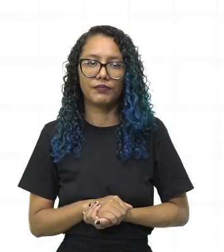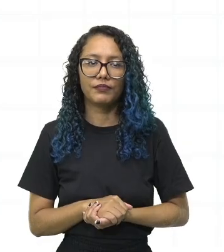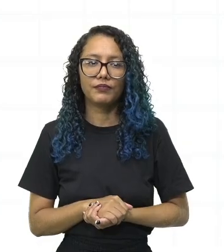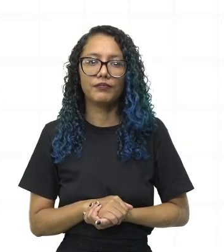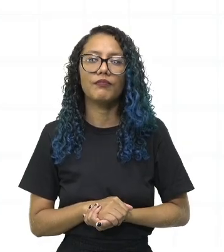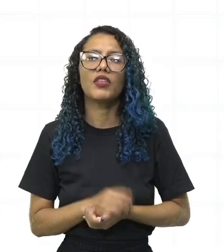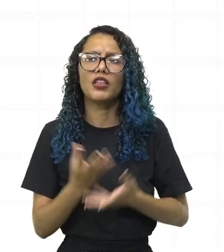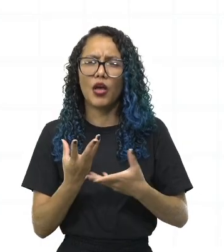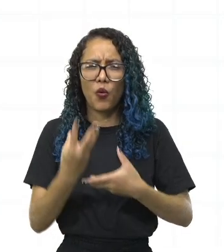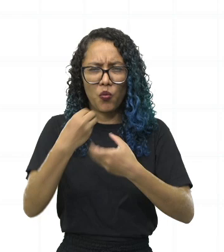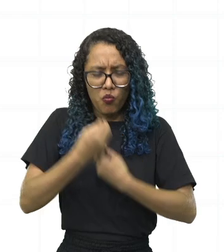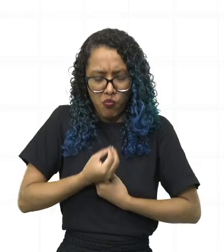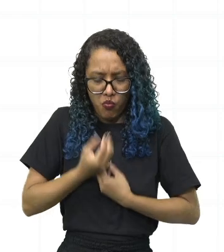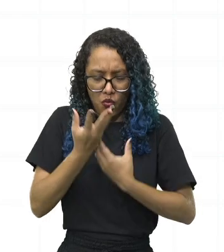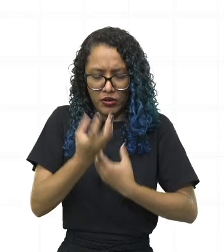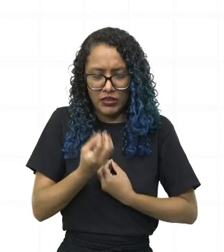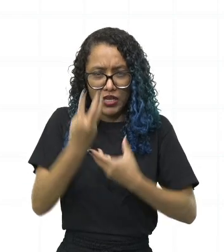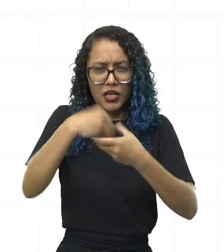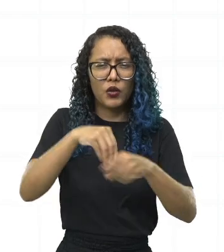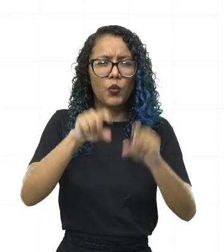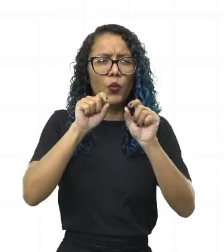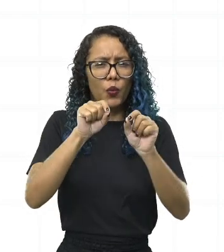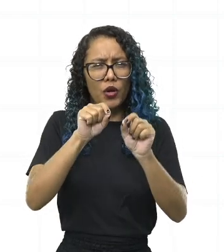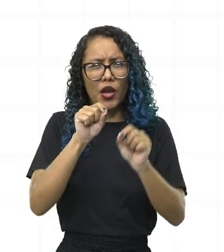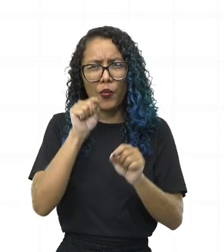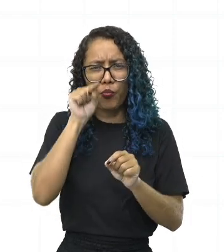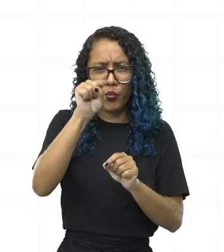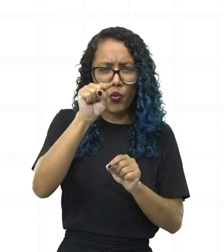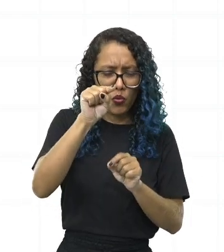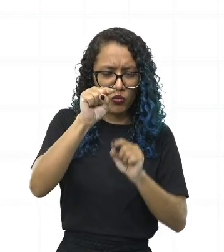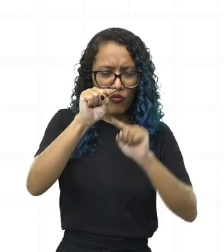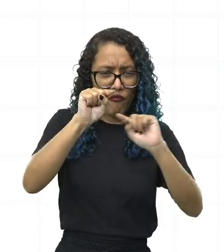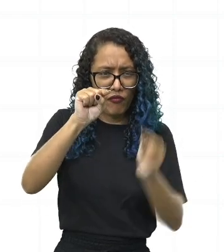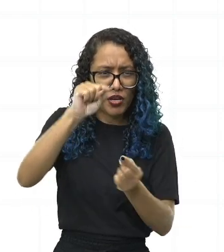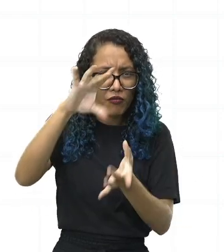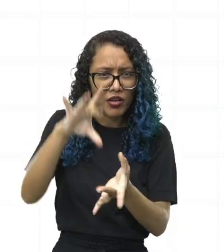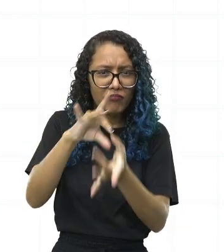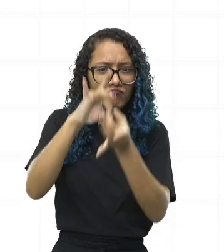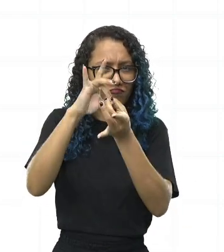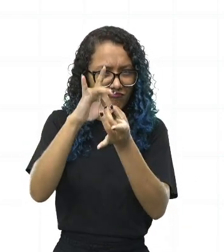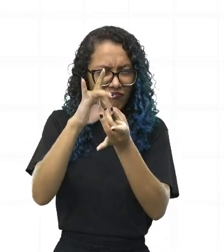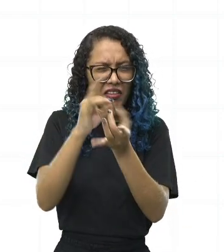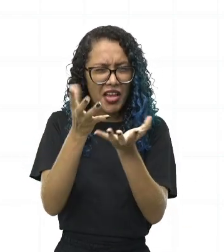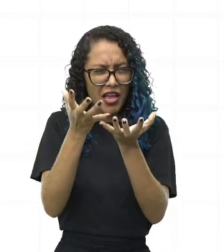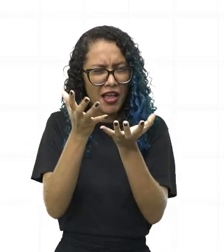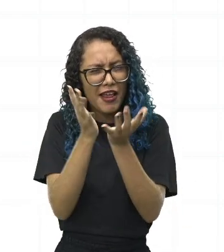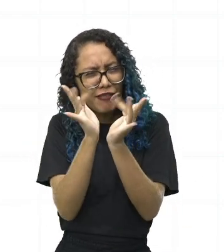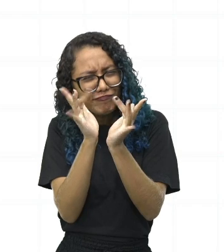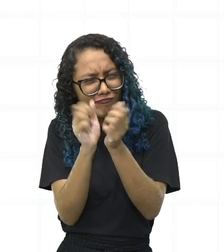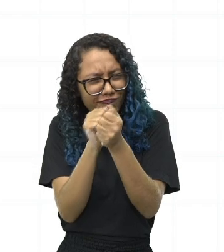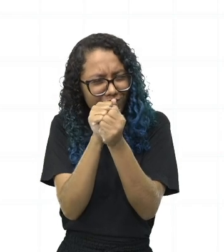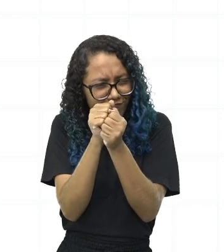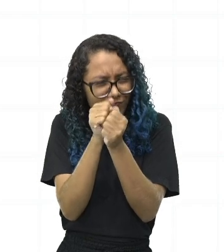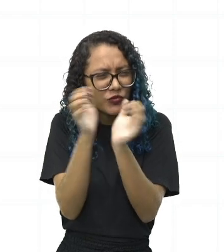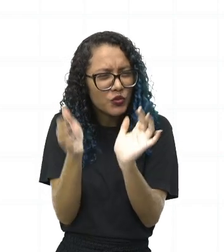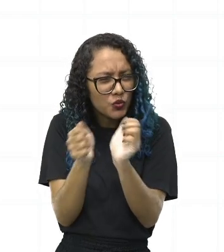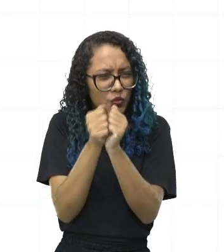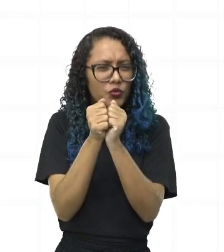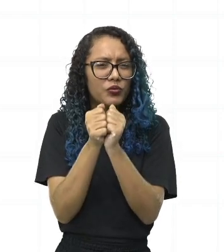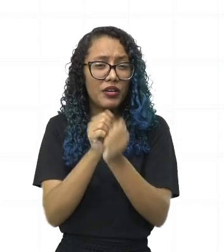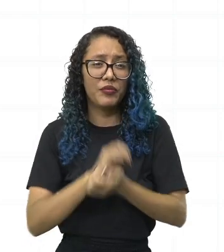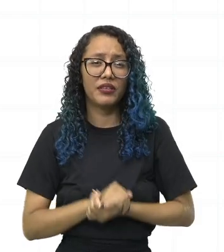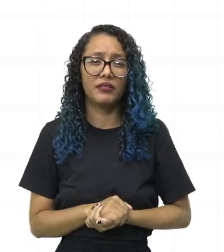No meio de uma poesia, o ponto saltou na vírgula com a intenção de namorar. Foi coisa bem